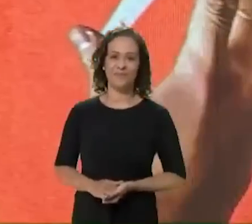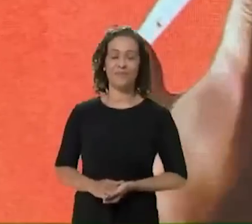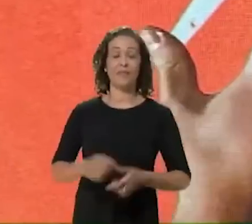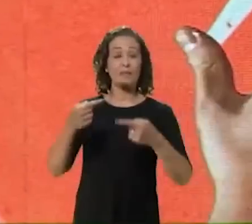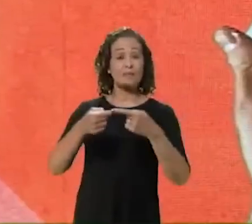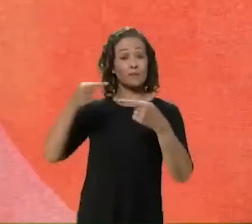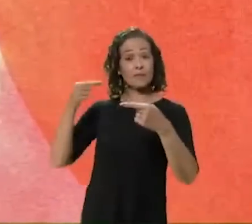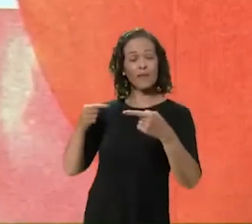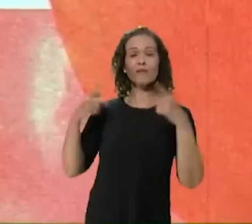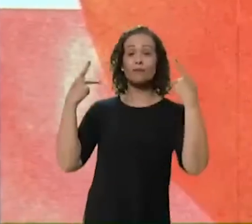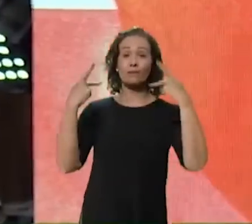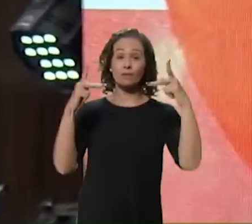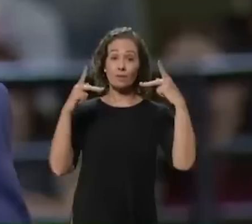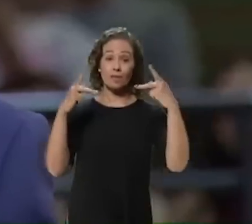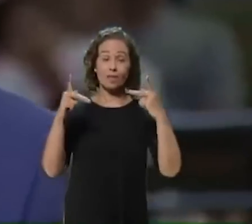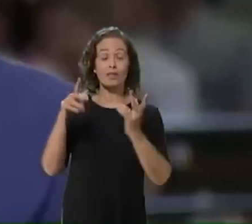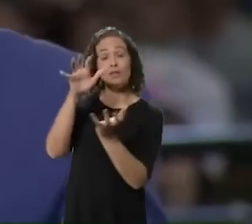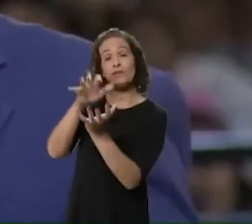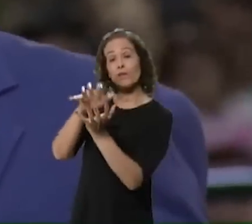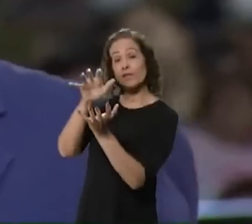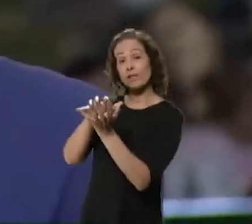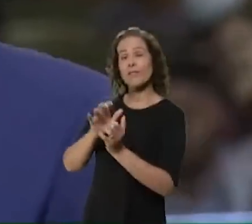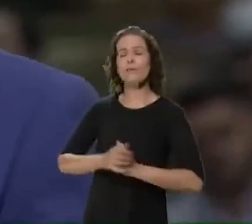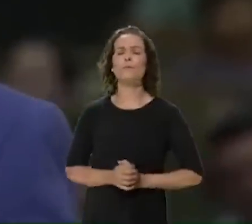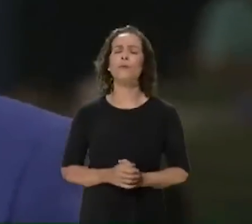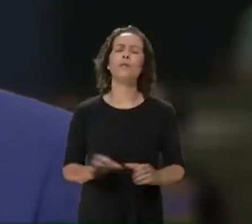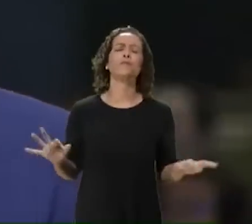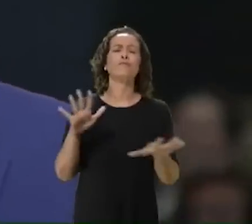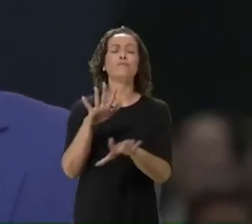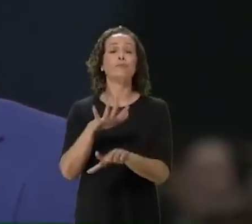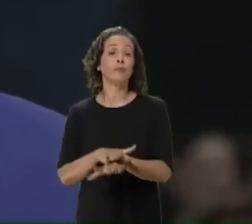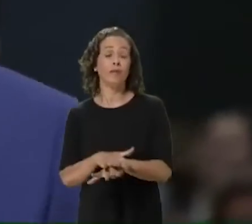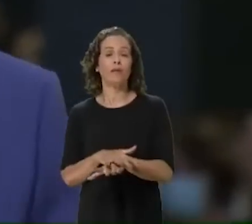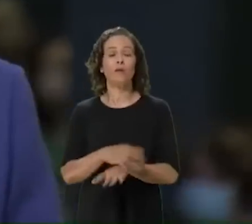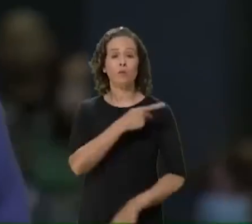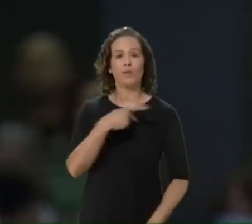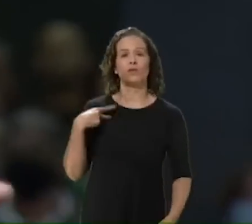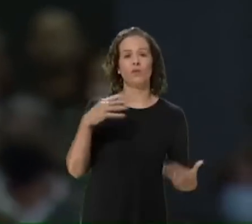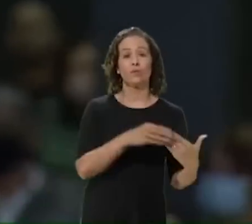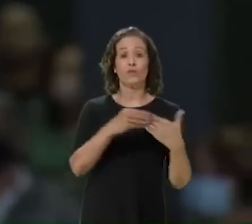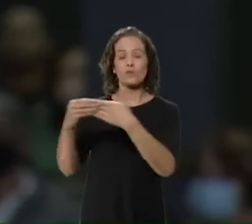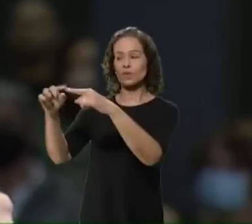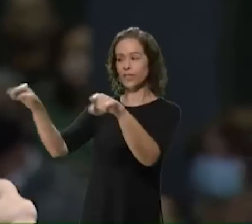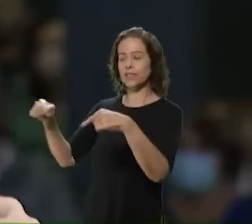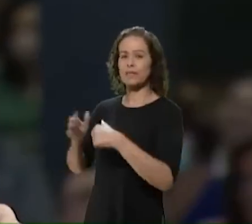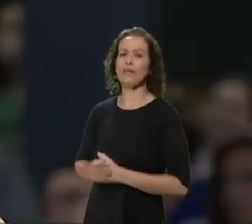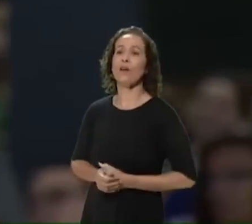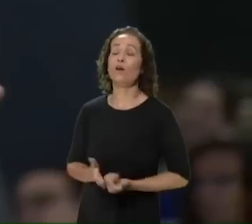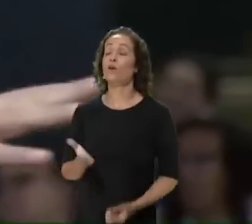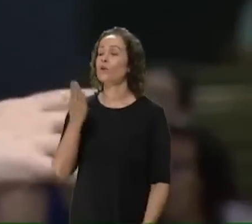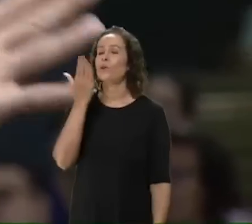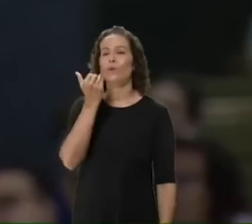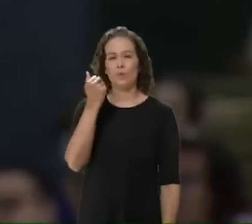Semana passada eu fui pregar em Fortaleza. Acabei de pregar, o pastor me levou na salinha. Ô, pastor Lucinho, come aí comida